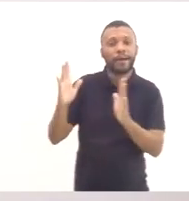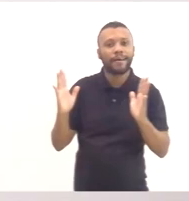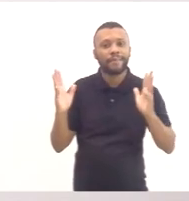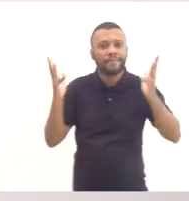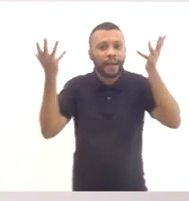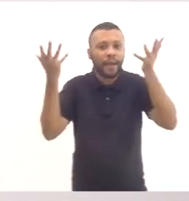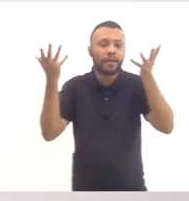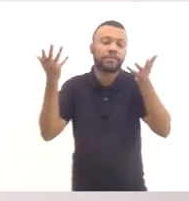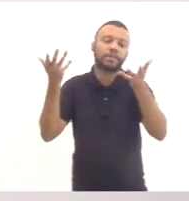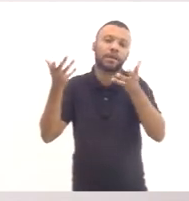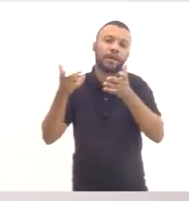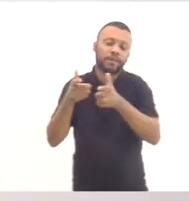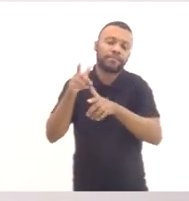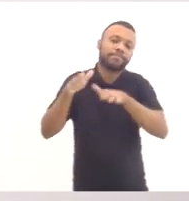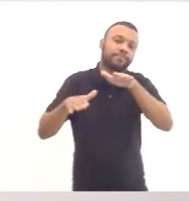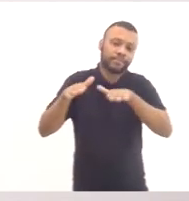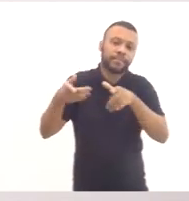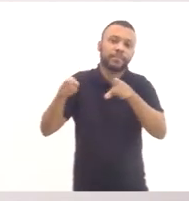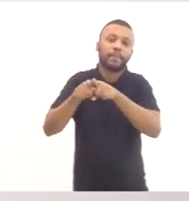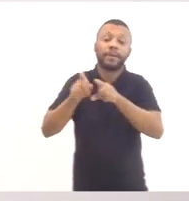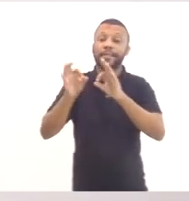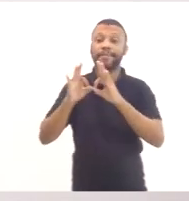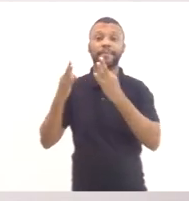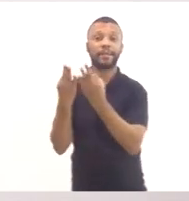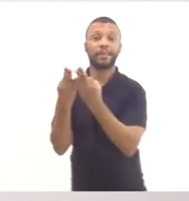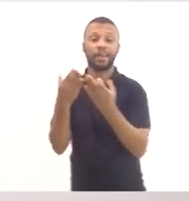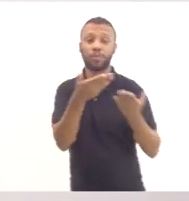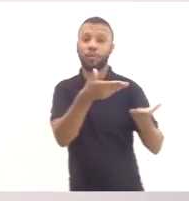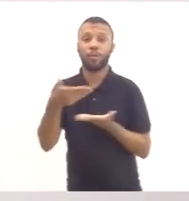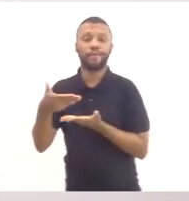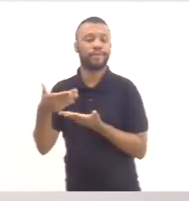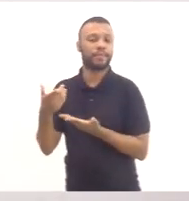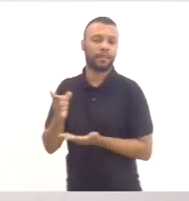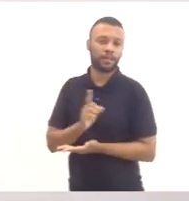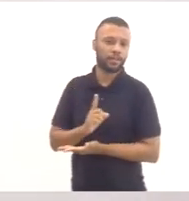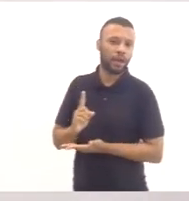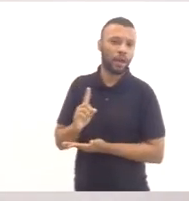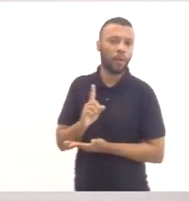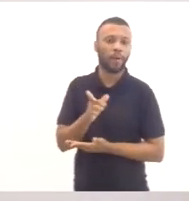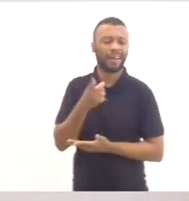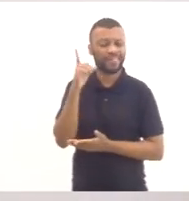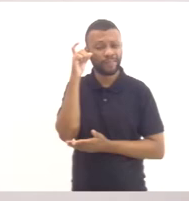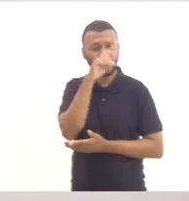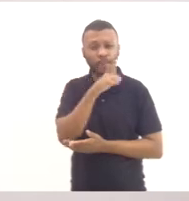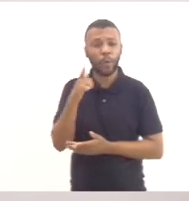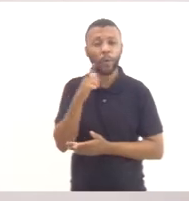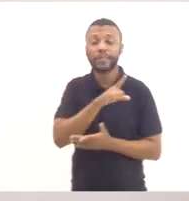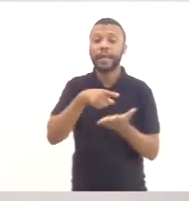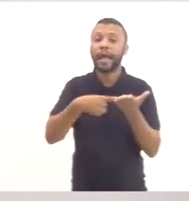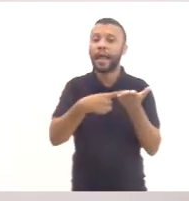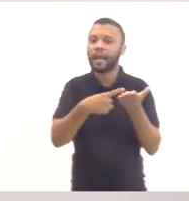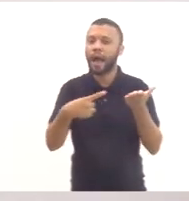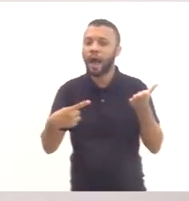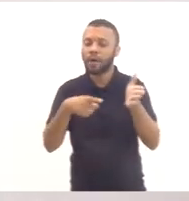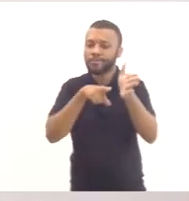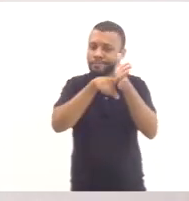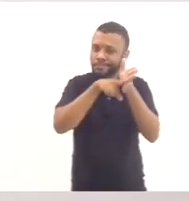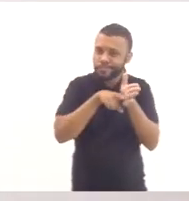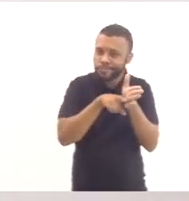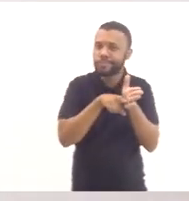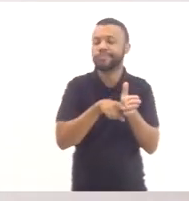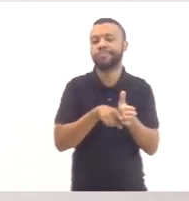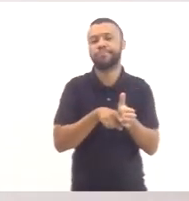muitas vezes da própria família e as dificuldades por diagnóstico e até mesmo próprio